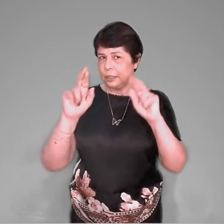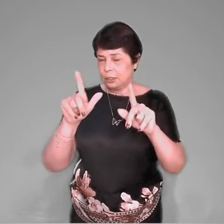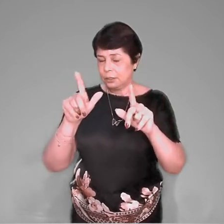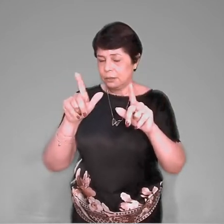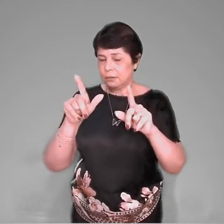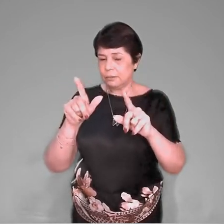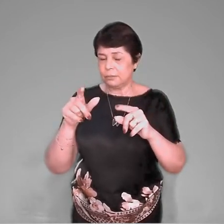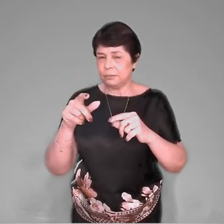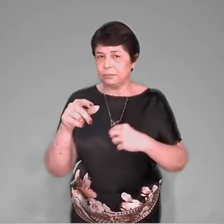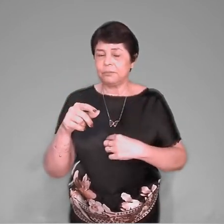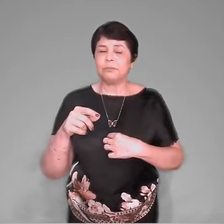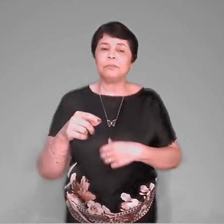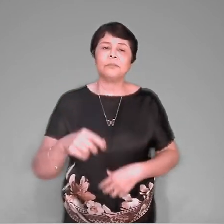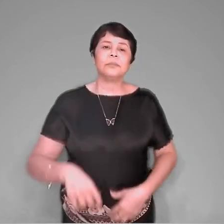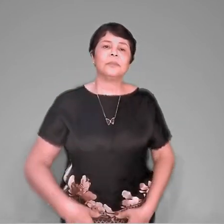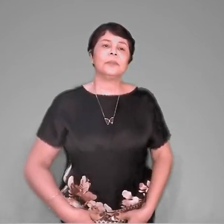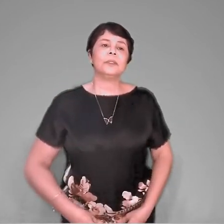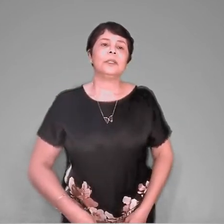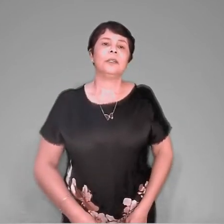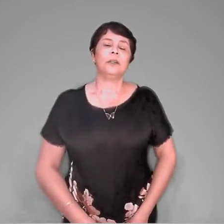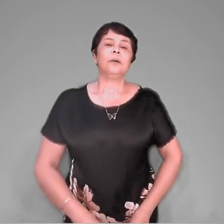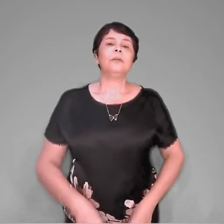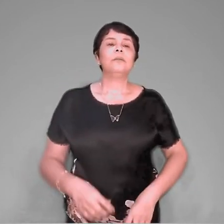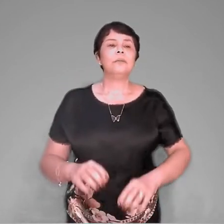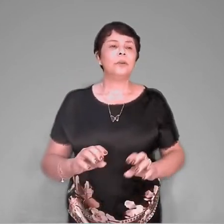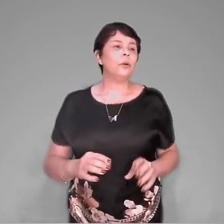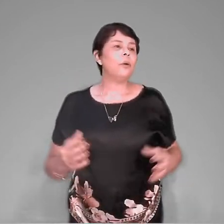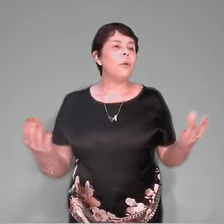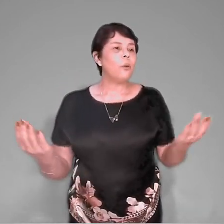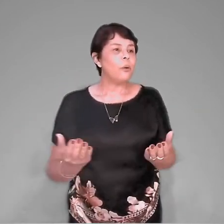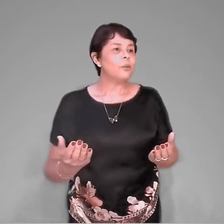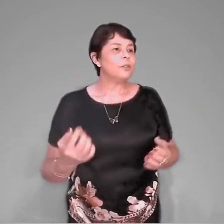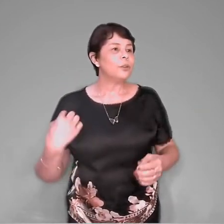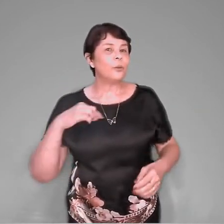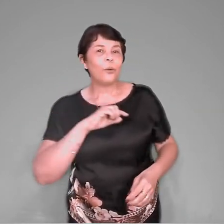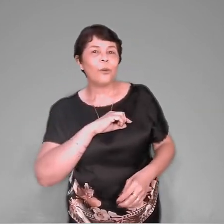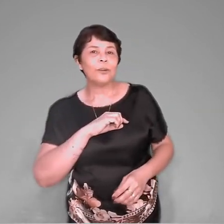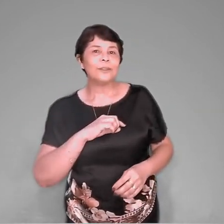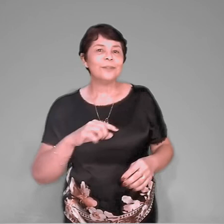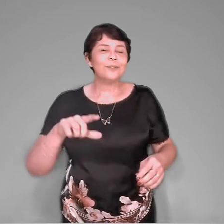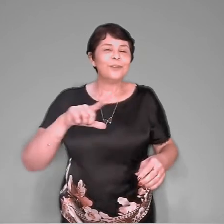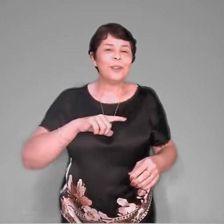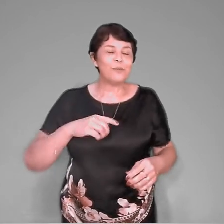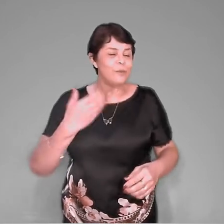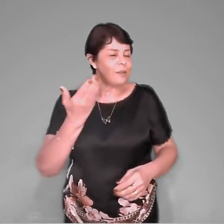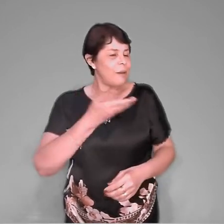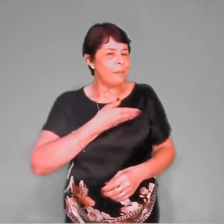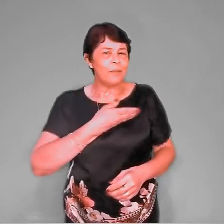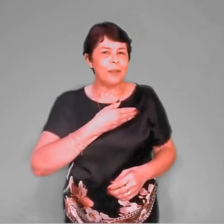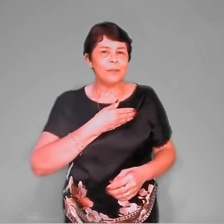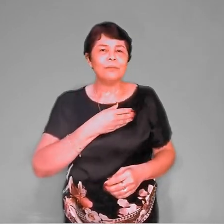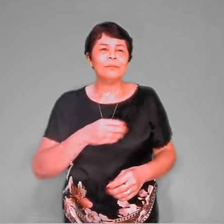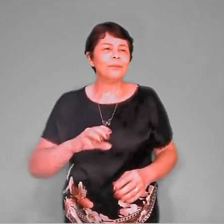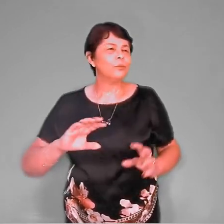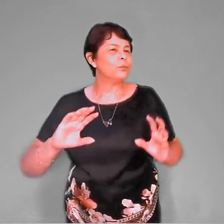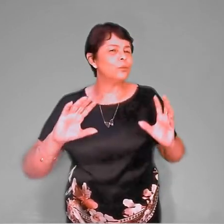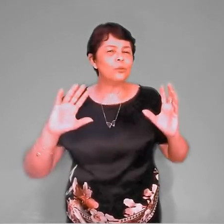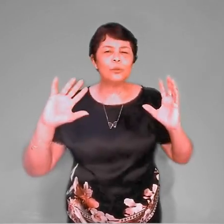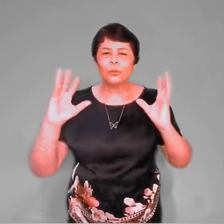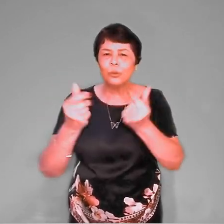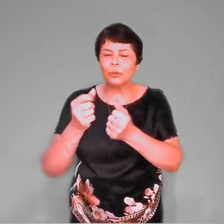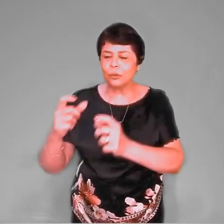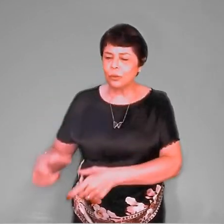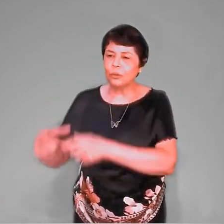de tudo quanto é lugar, para se constituírem num edifício espiritual. Gente, foi muito bom